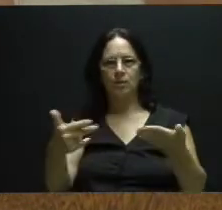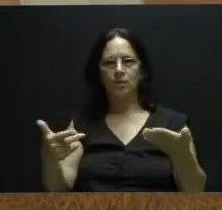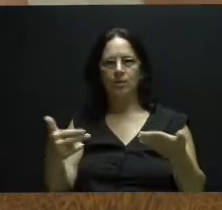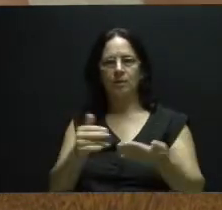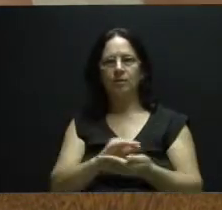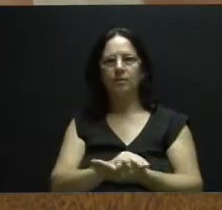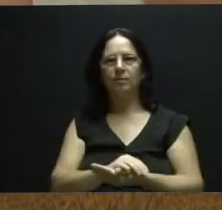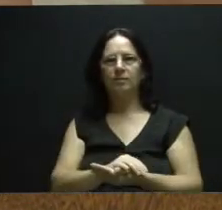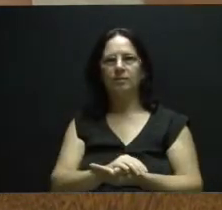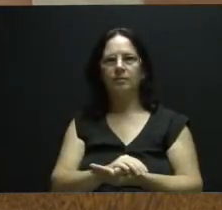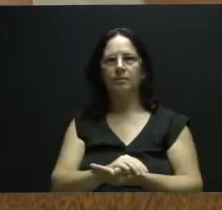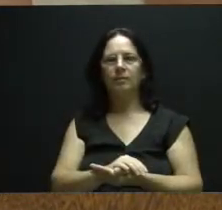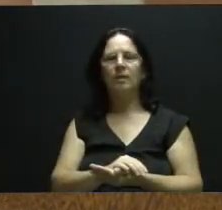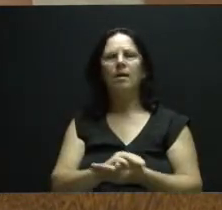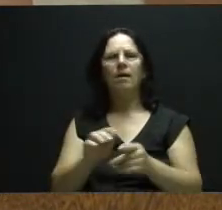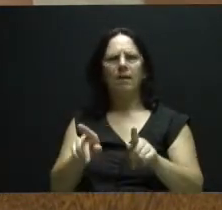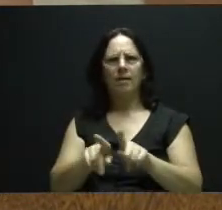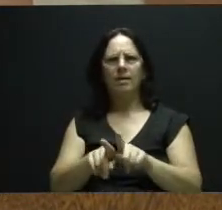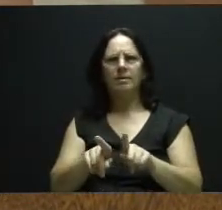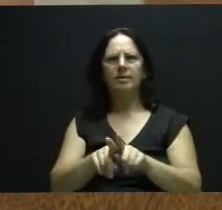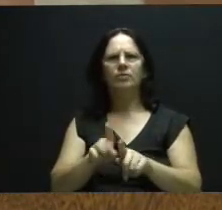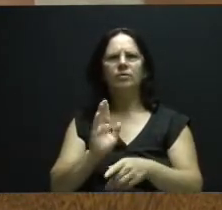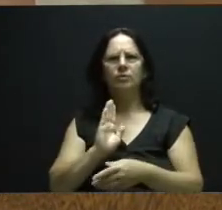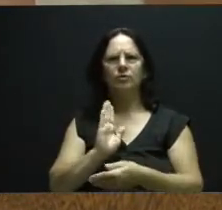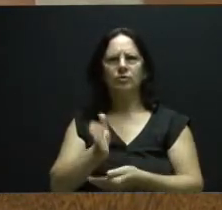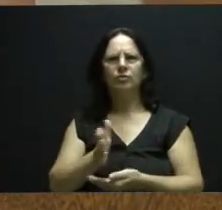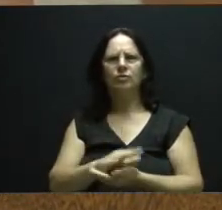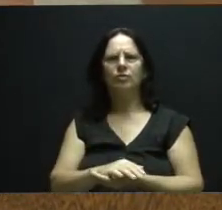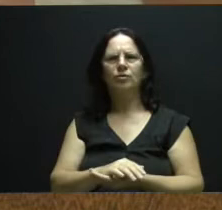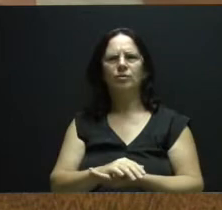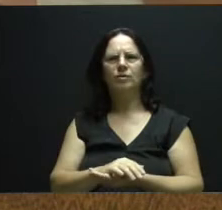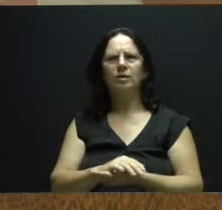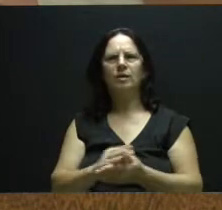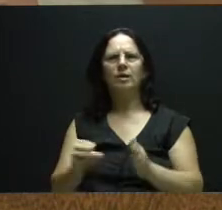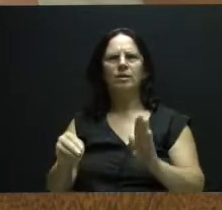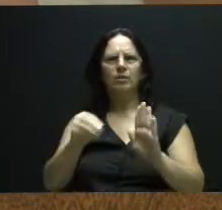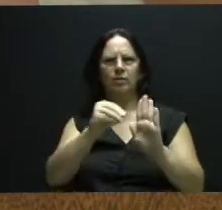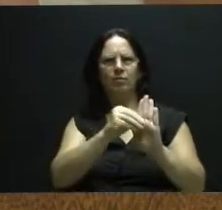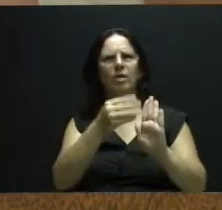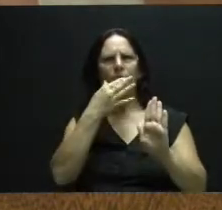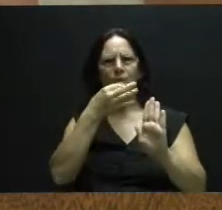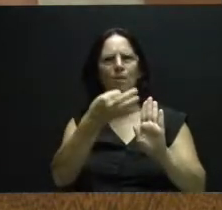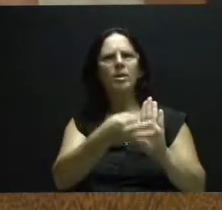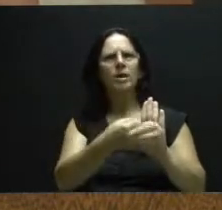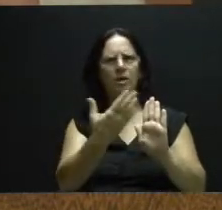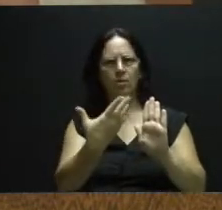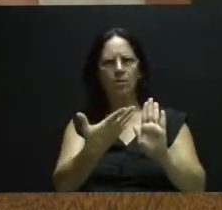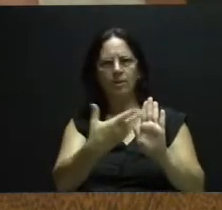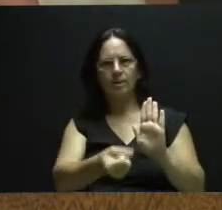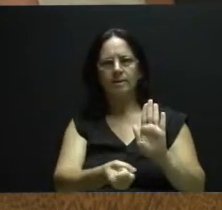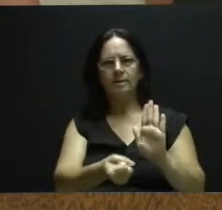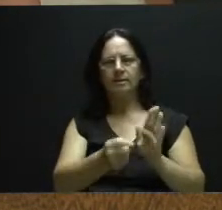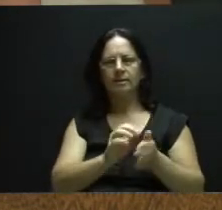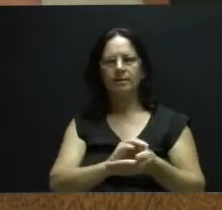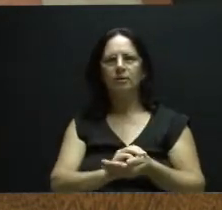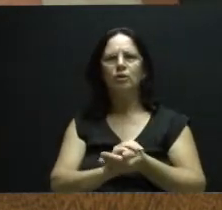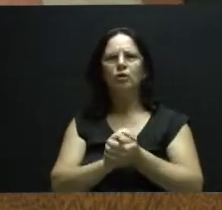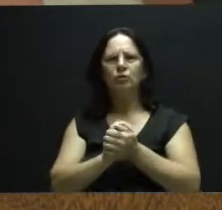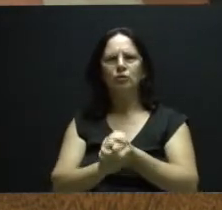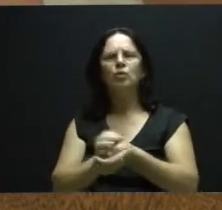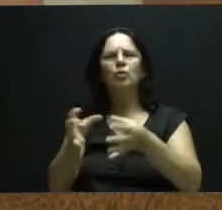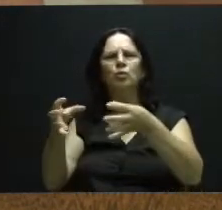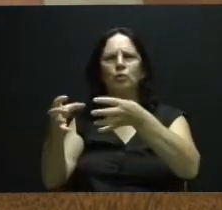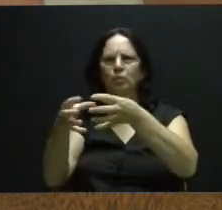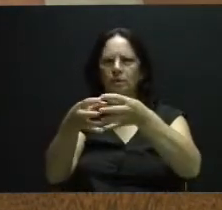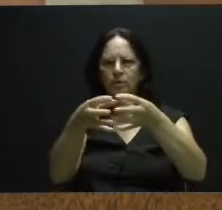providências assim desde que acatada a emenda sugerida nos aspectos que cabem a estas